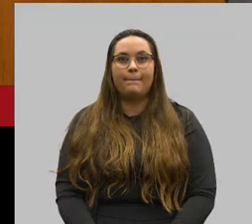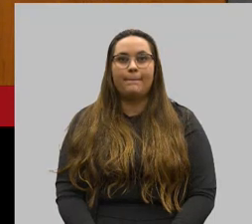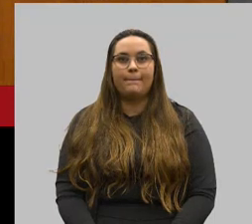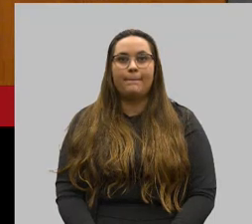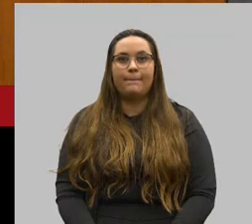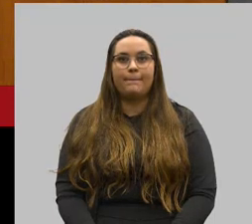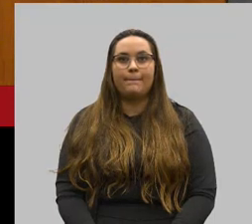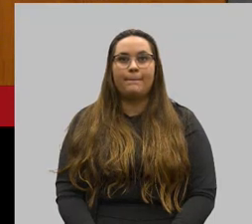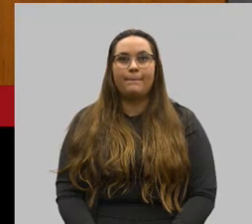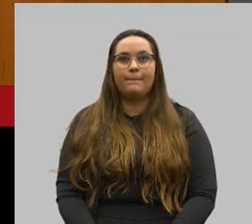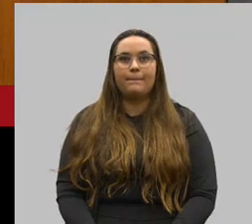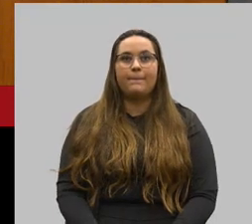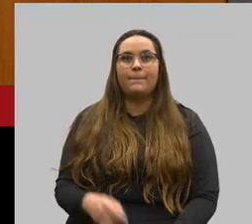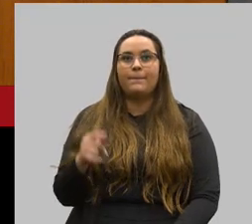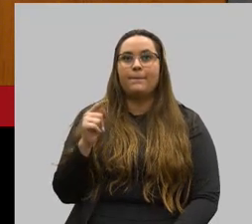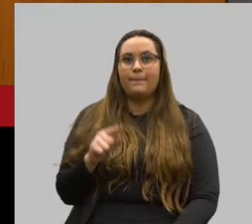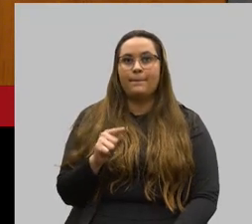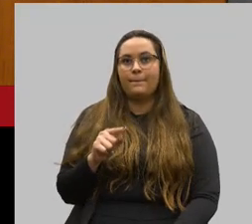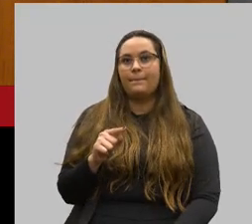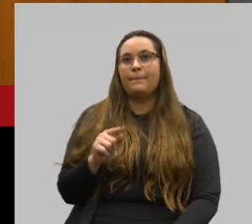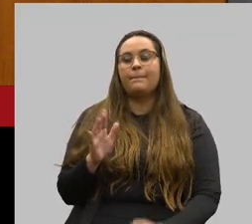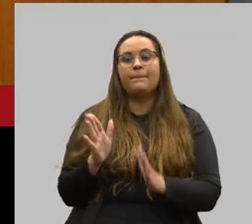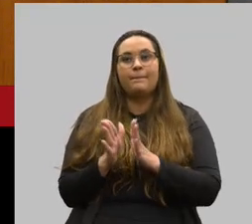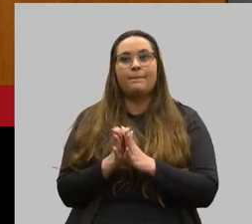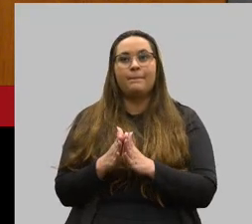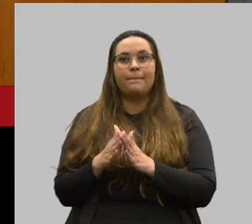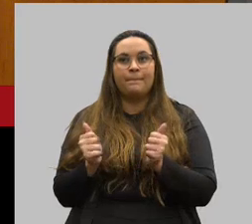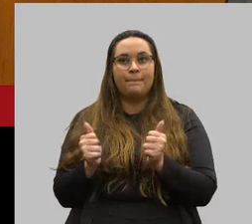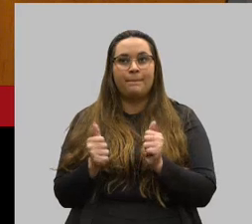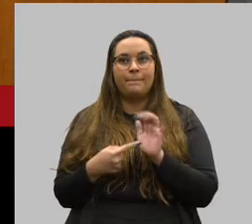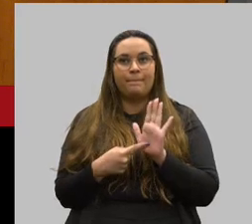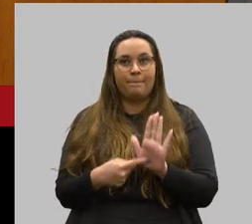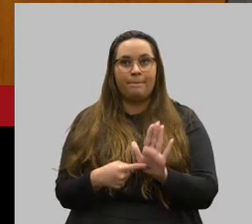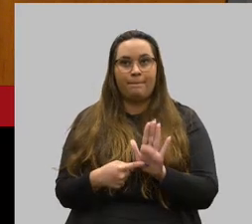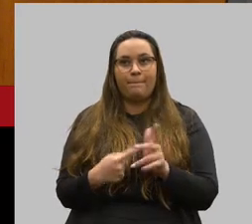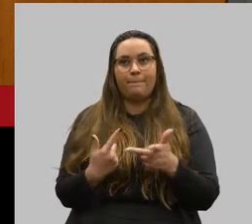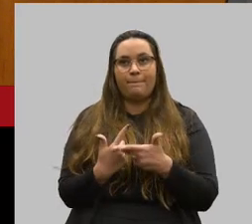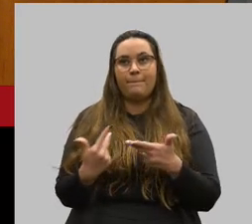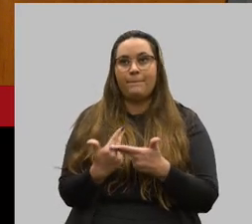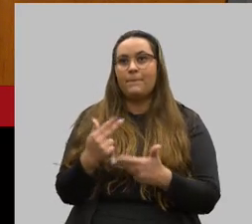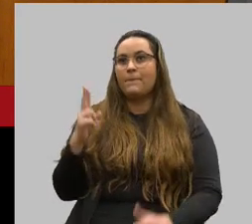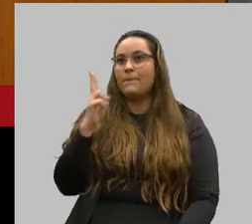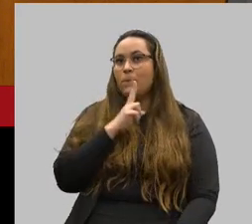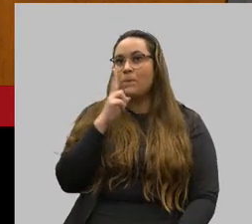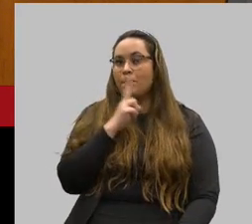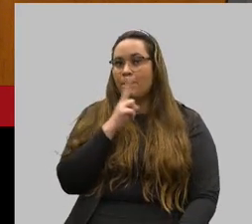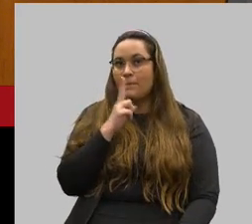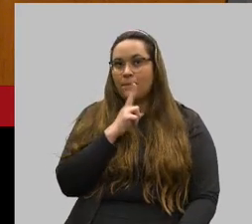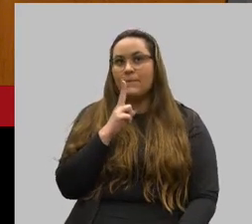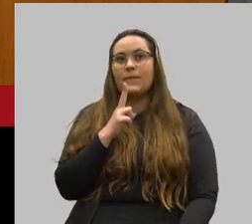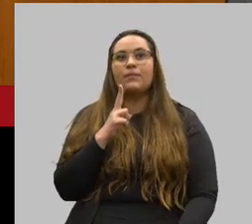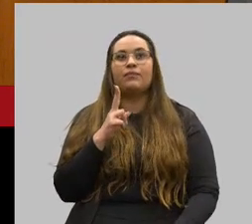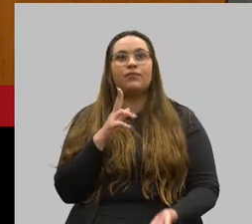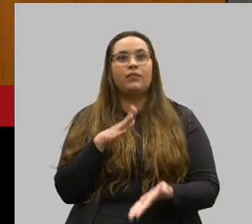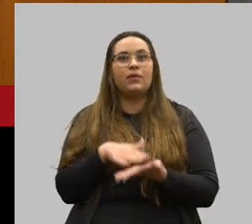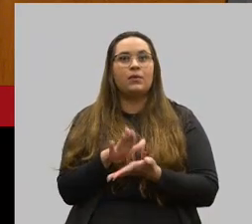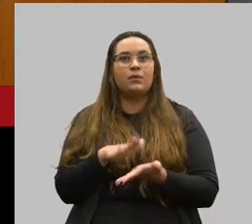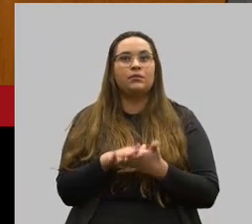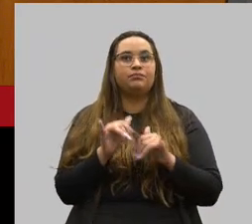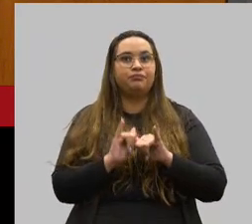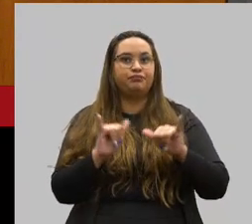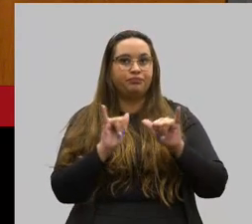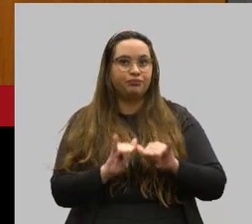encaminhada a polícia civil do Estado de Minas Gerais pedir providência para apresentar com a devida urgência os dados relacionados às publicações e os pagamentos inclusive de